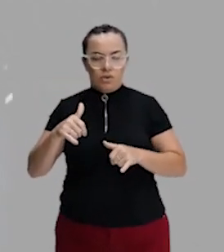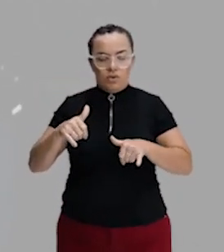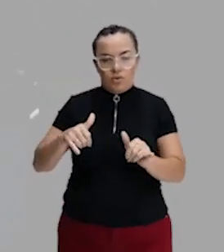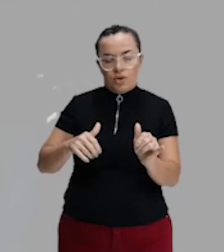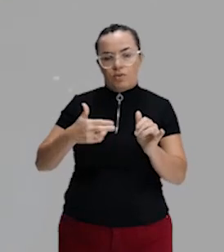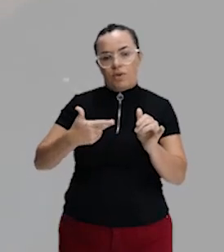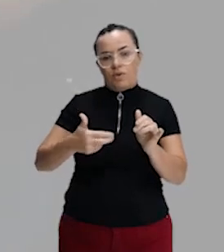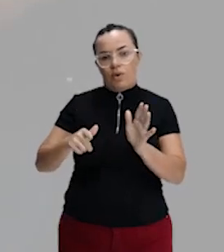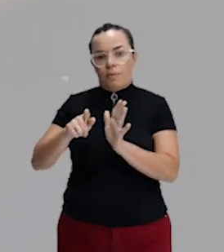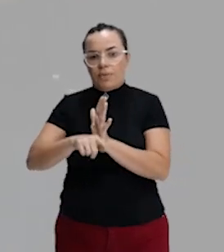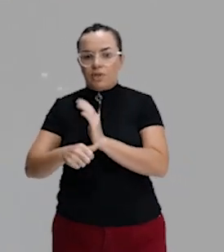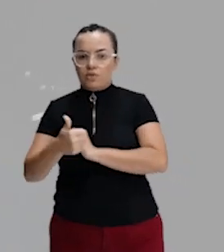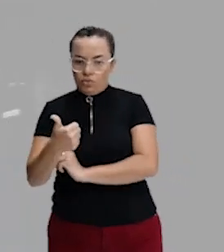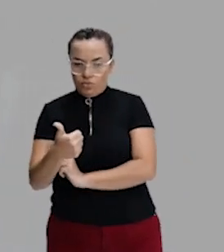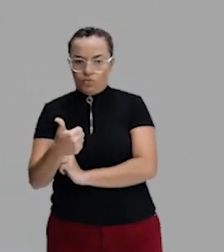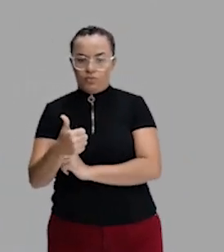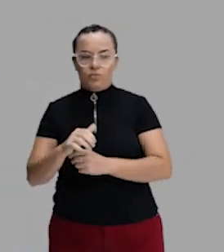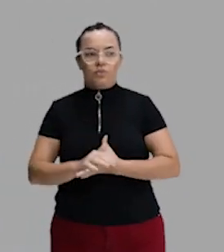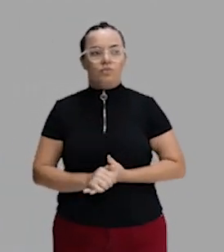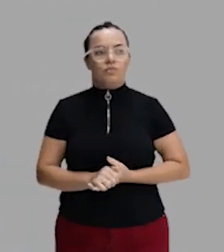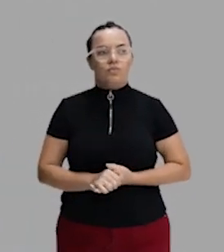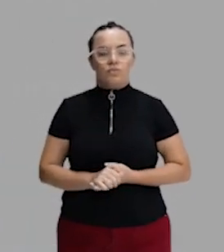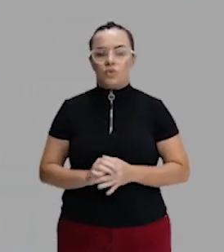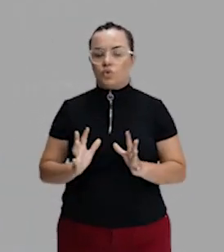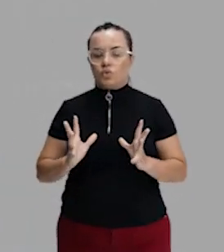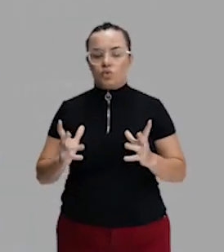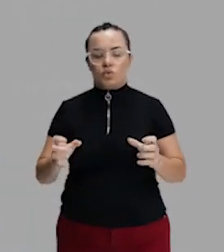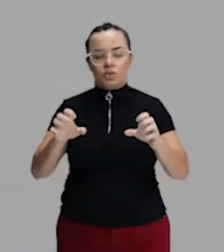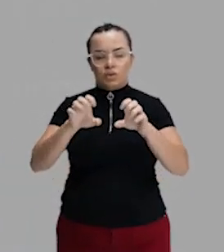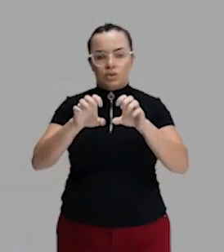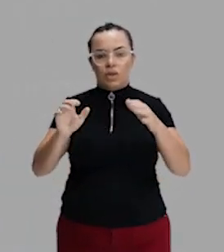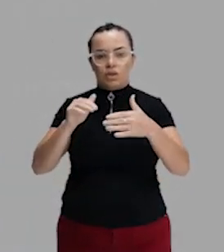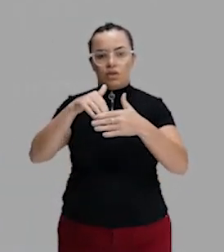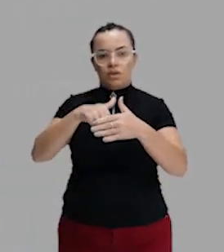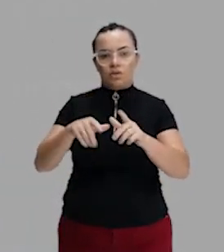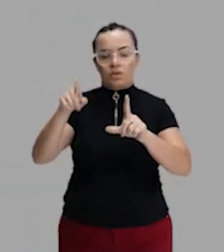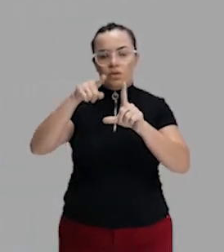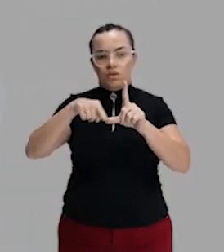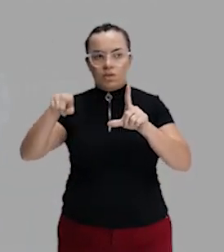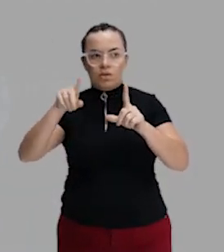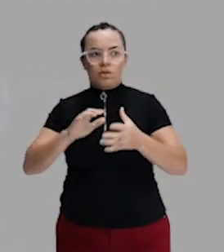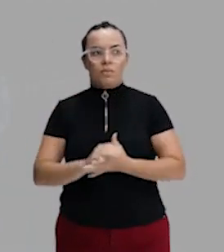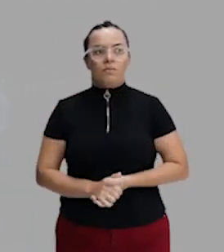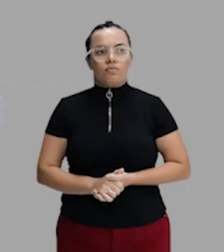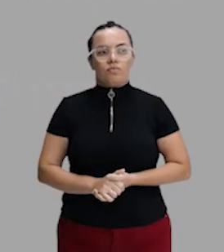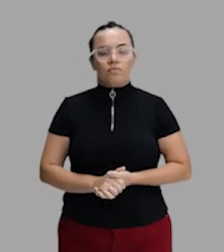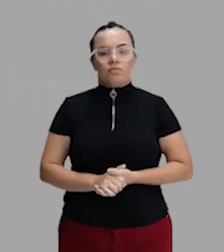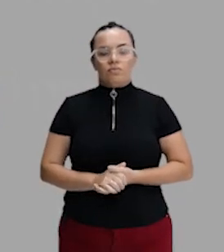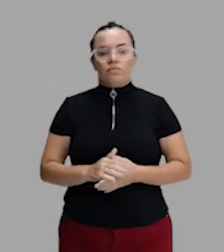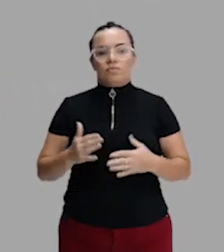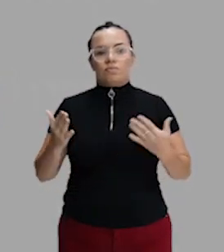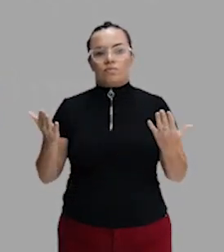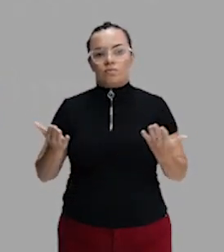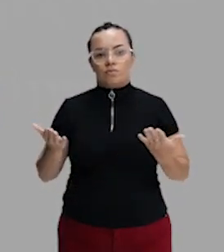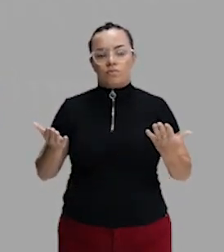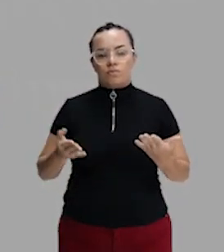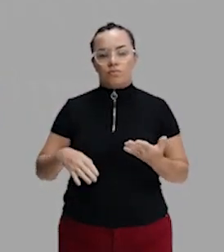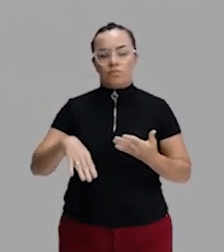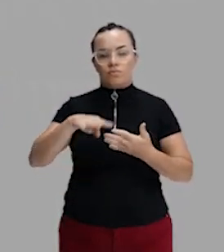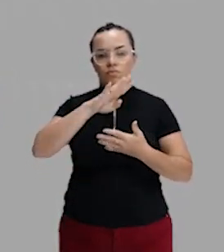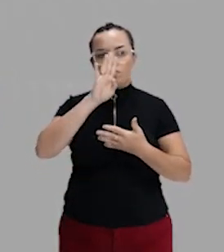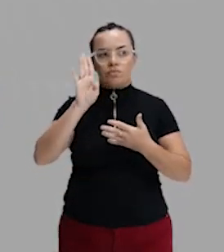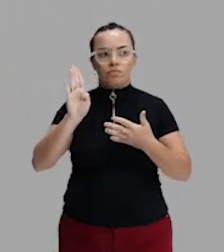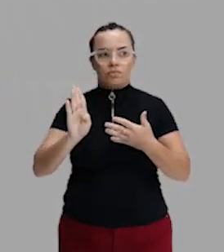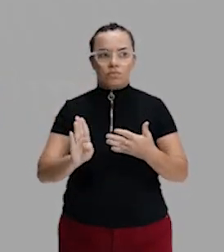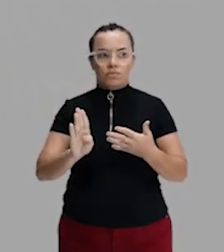da equação. Beleza, turma? Olha só, vamos aqui para essa letra B. Tá? A minha equação, veja que